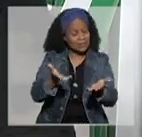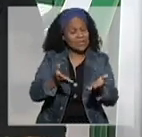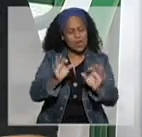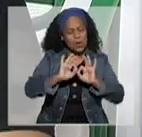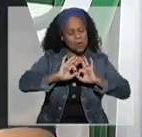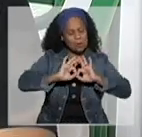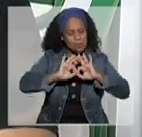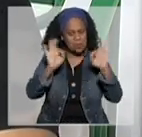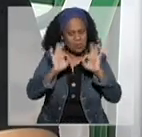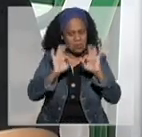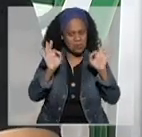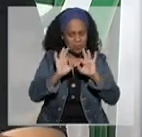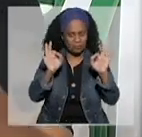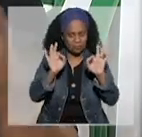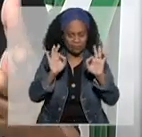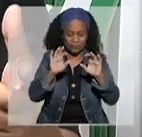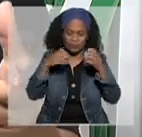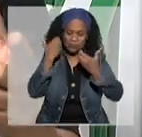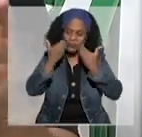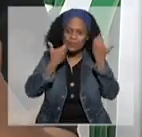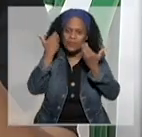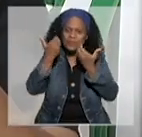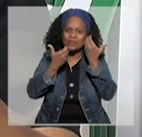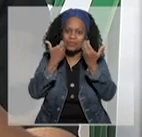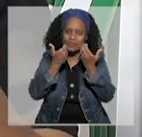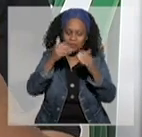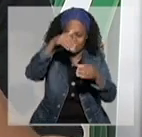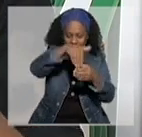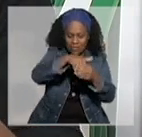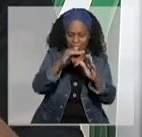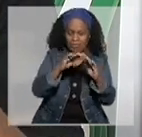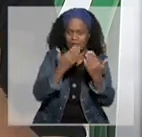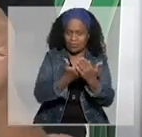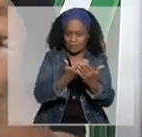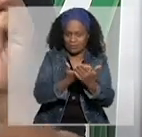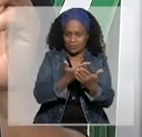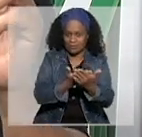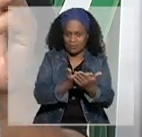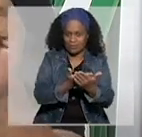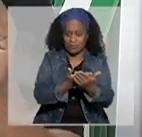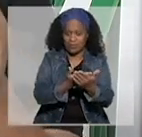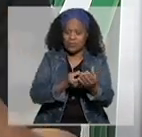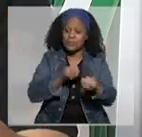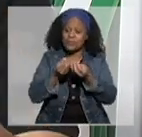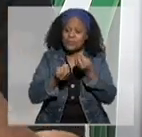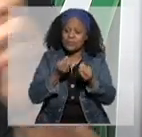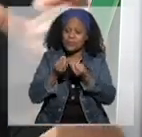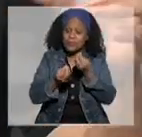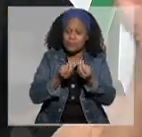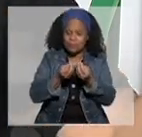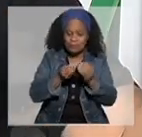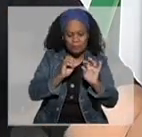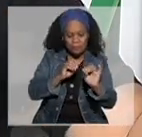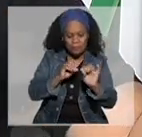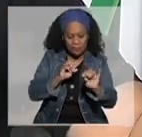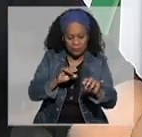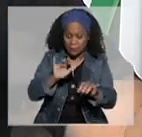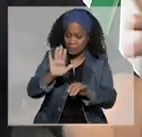grandes talentos. E a orquestra nas escolas também funciona como um instrumento